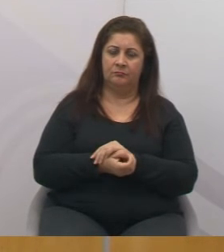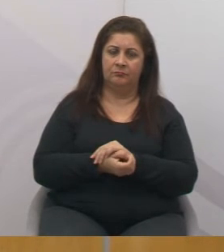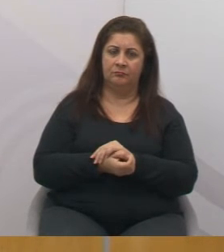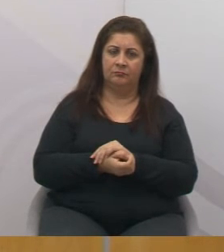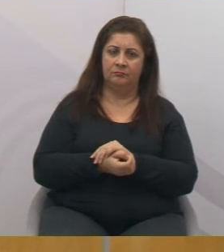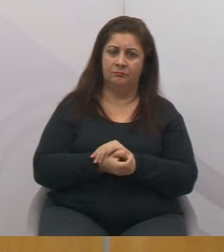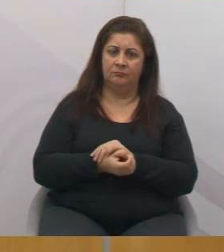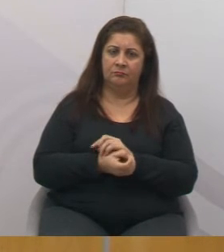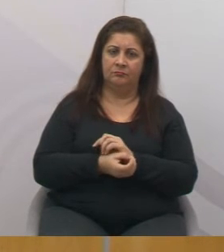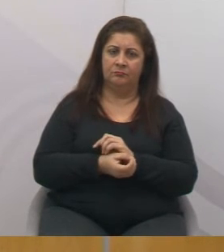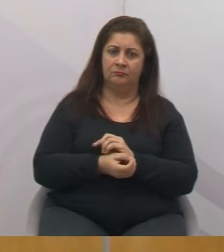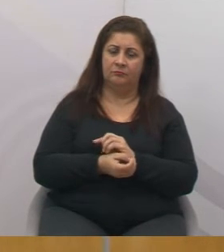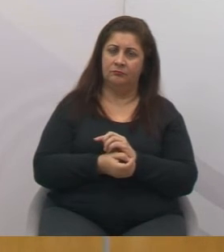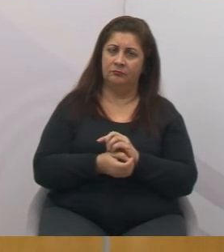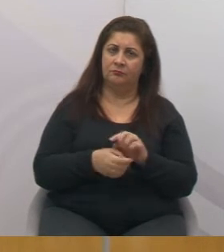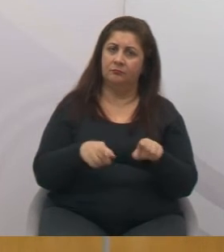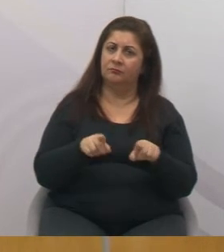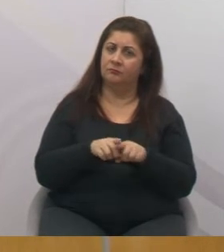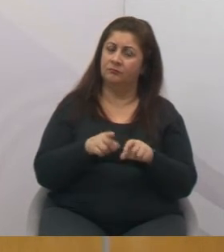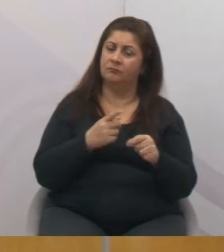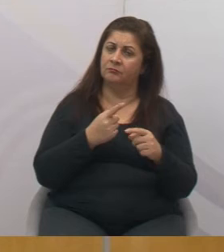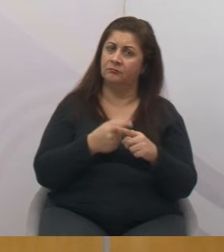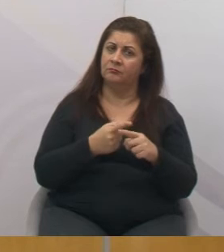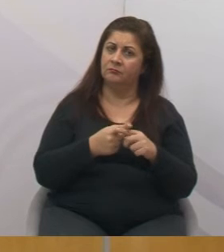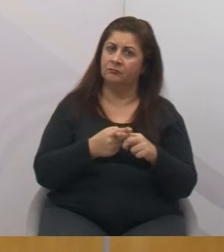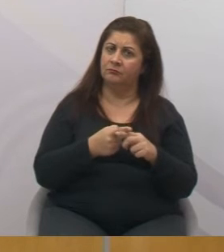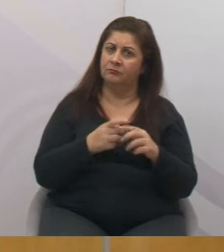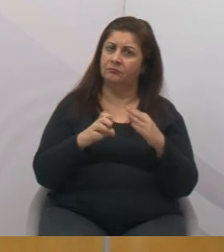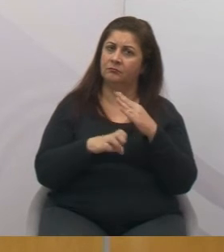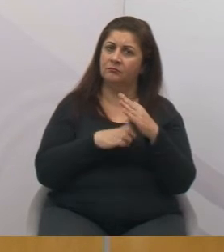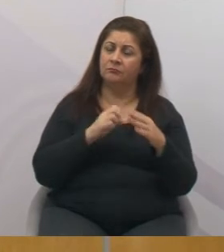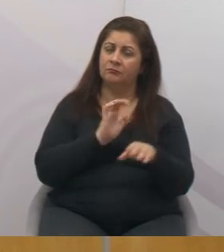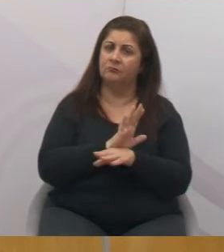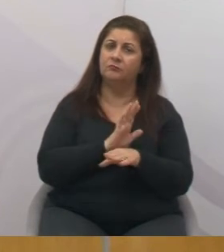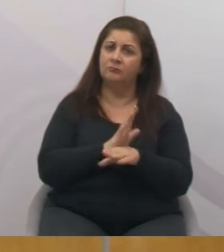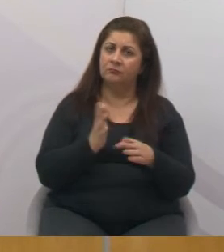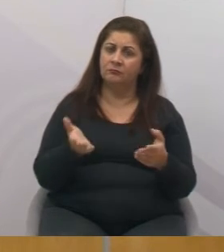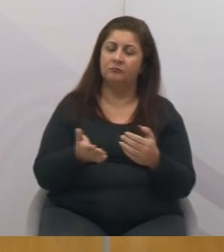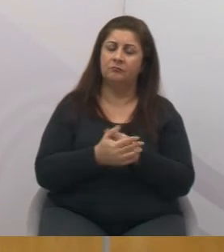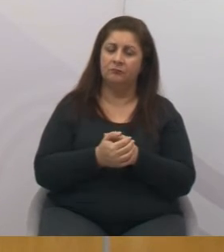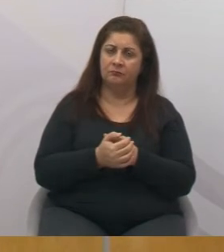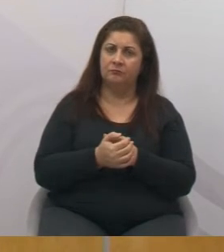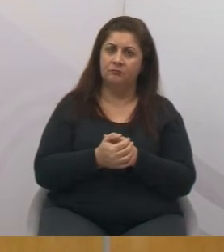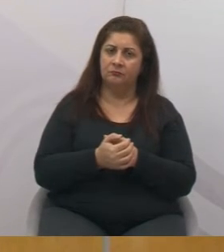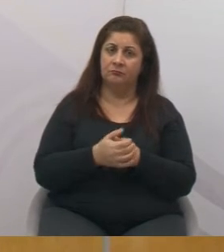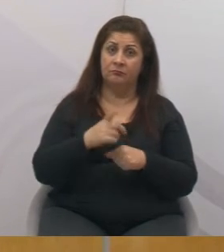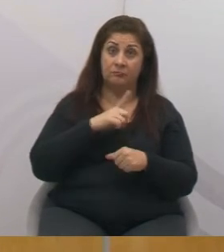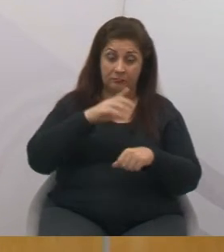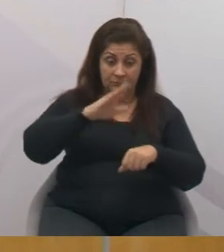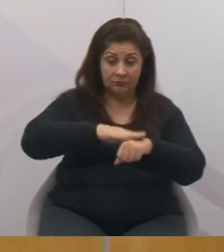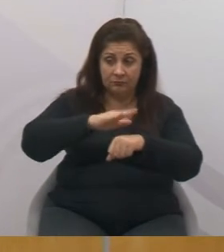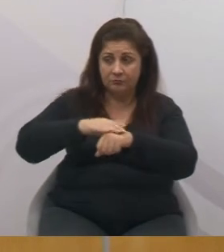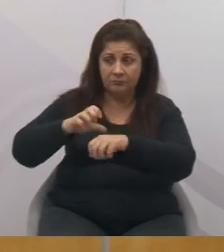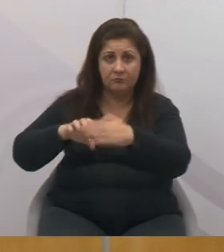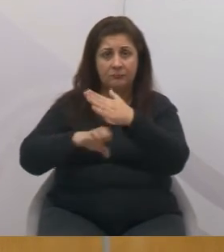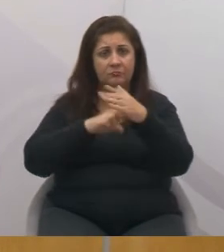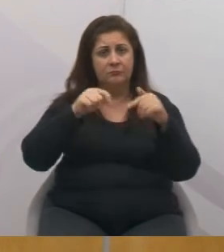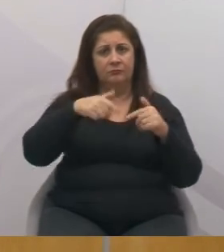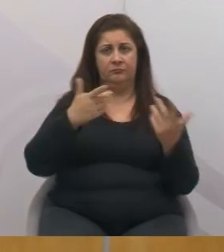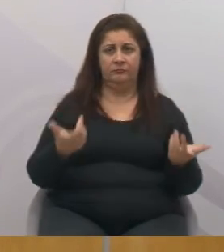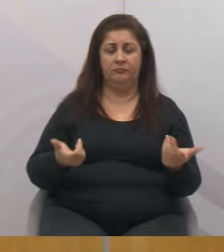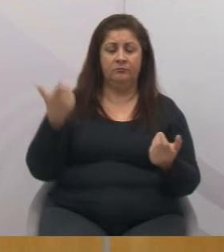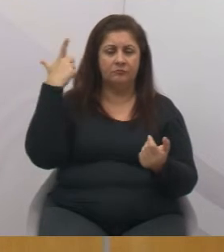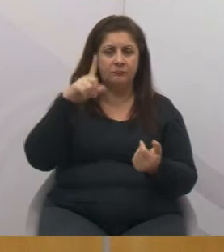e pela sua validade, o que ela vai ajudar as empresas é até a se instalarem aqui e também o nosso próprio município aí para conseguir